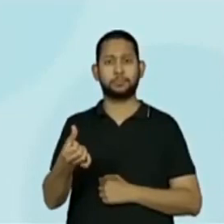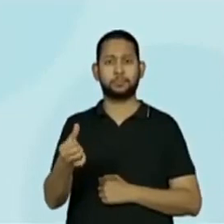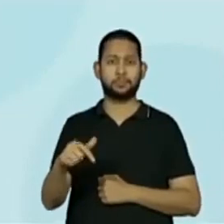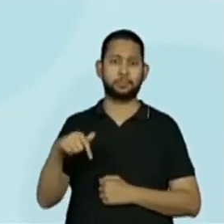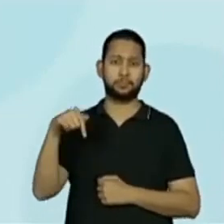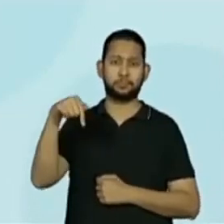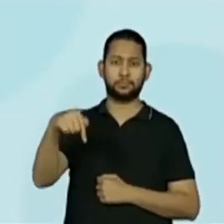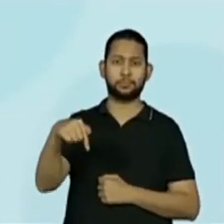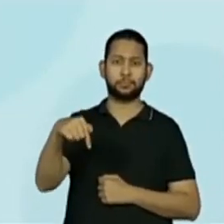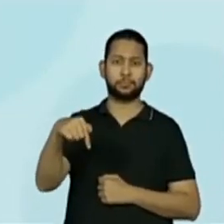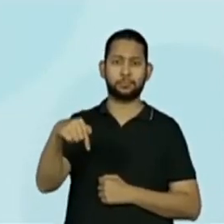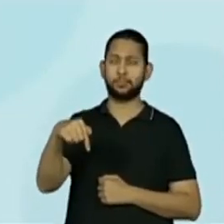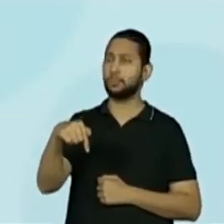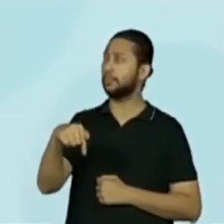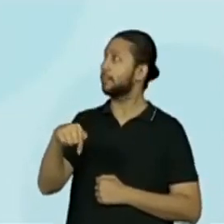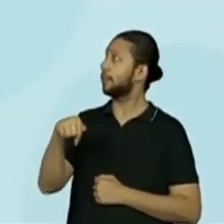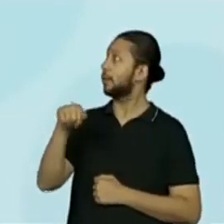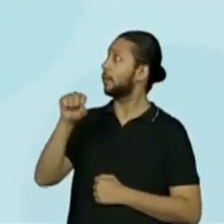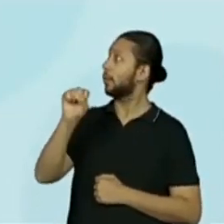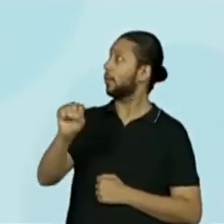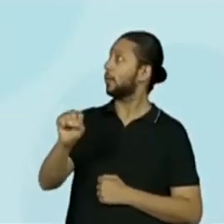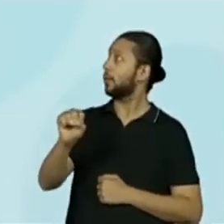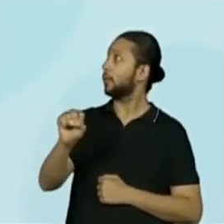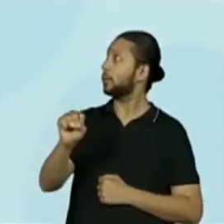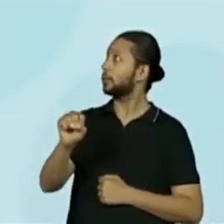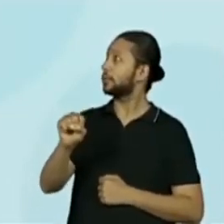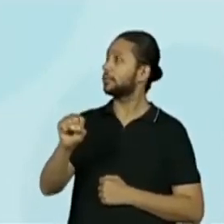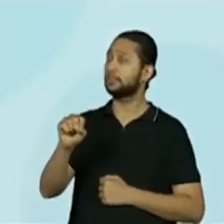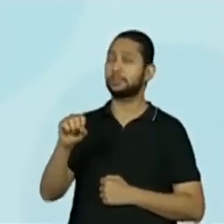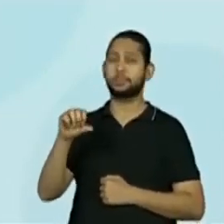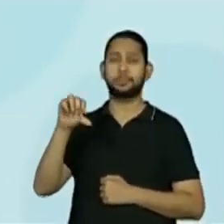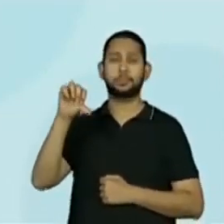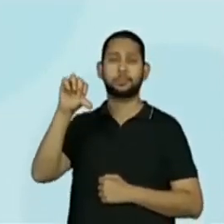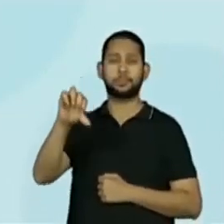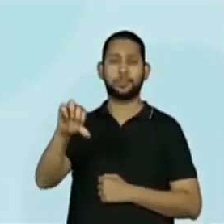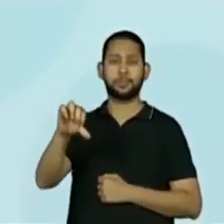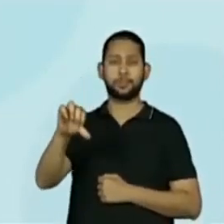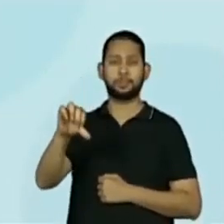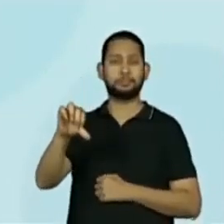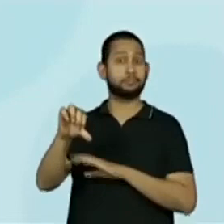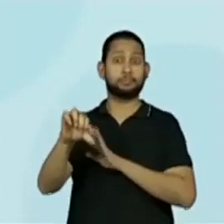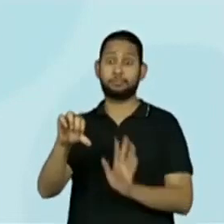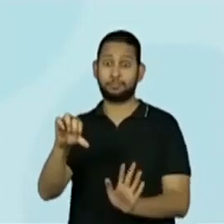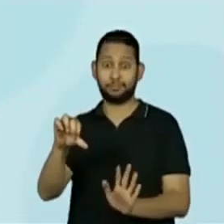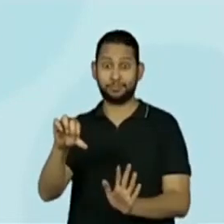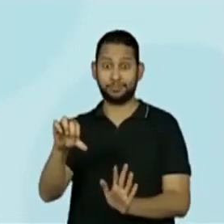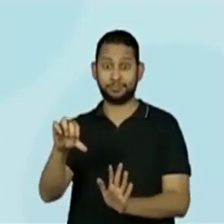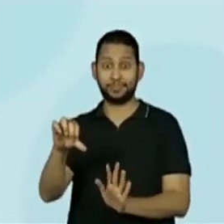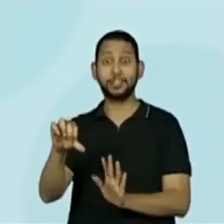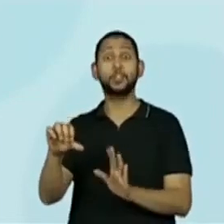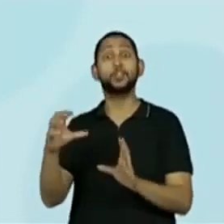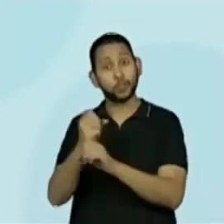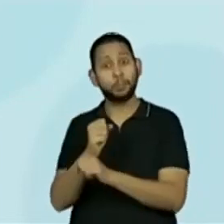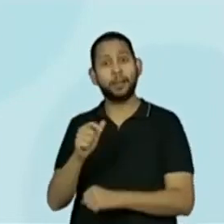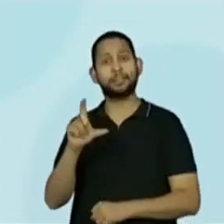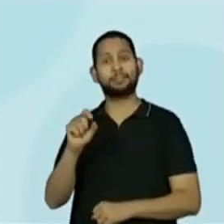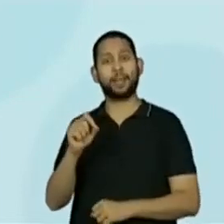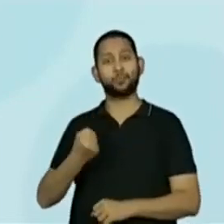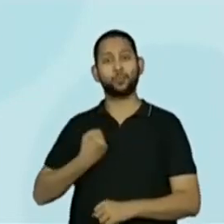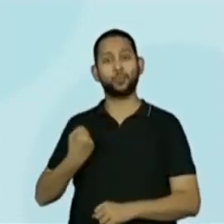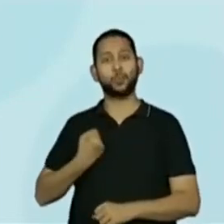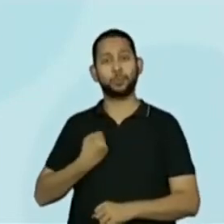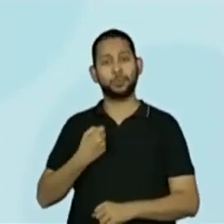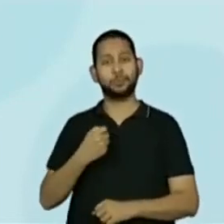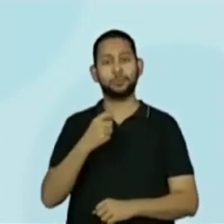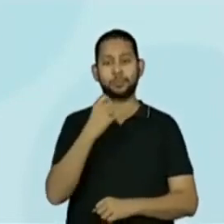6, 7, 8 e 9. Esses são os 10 algarismos do